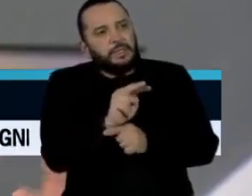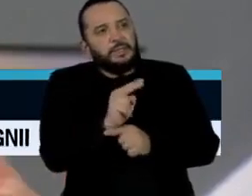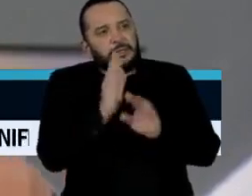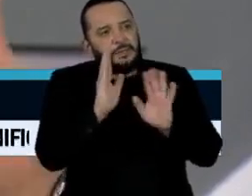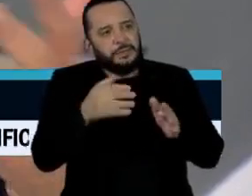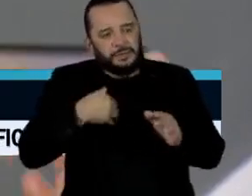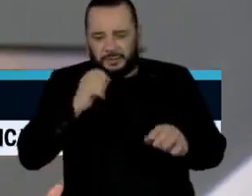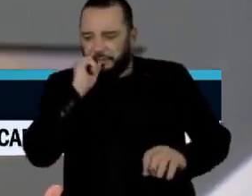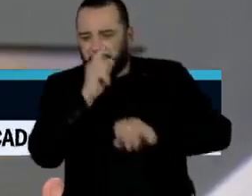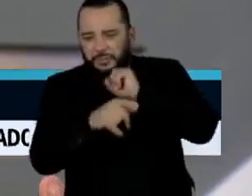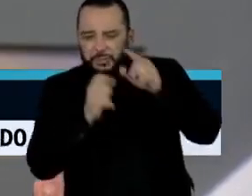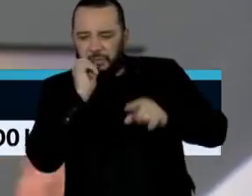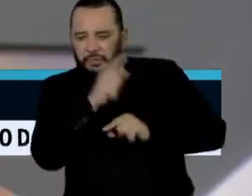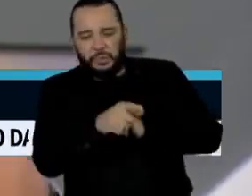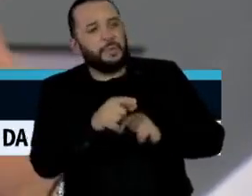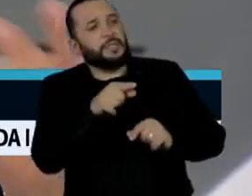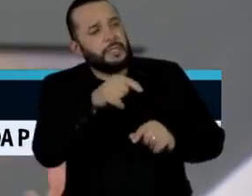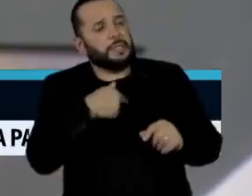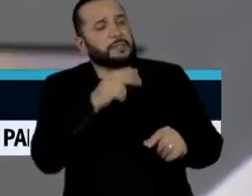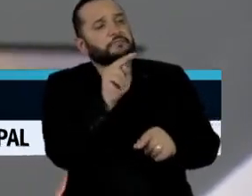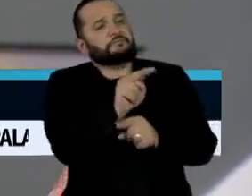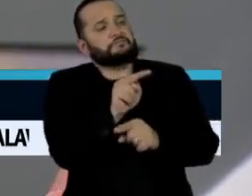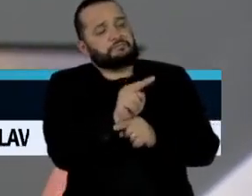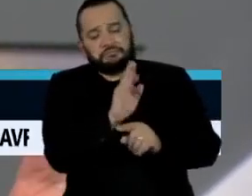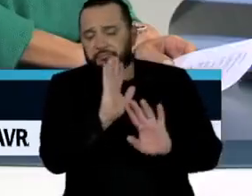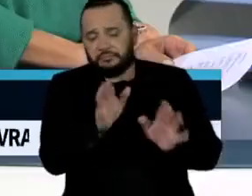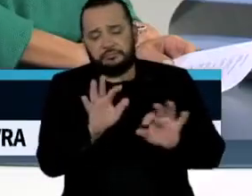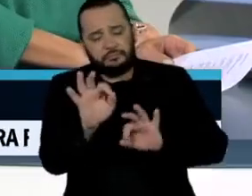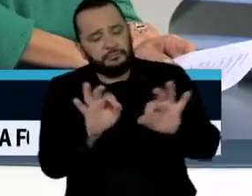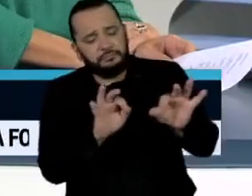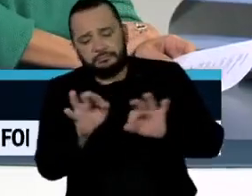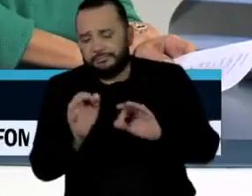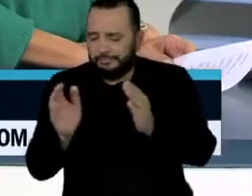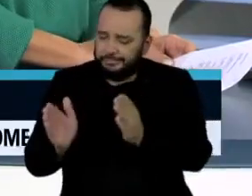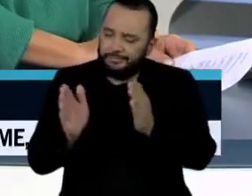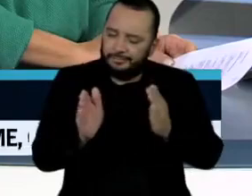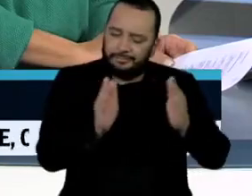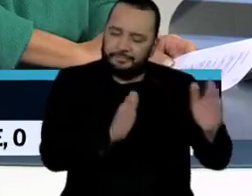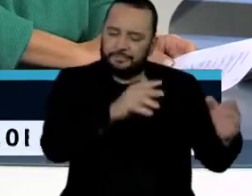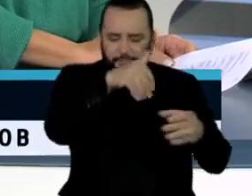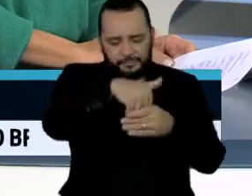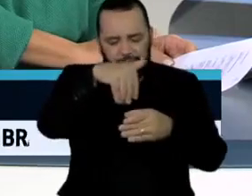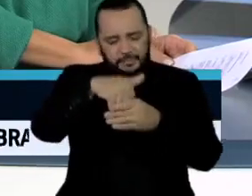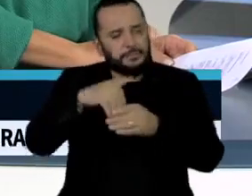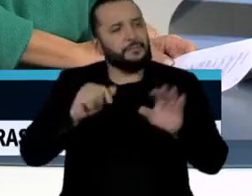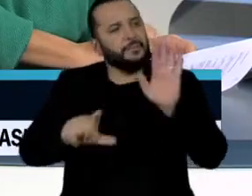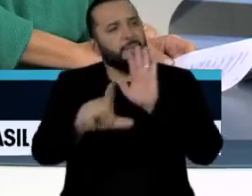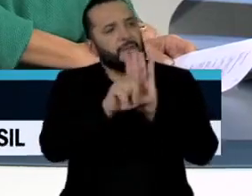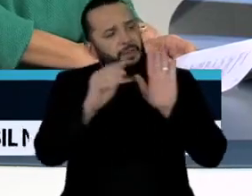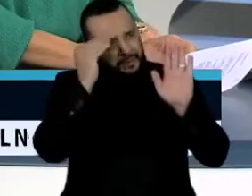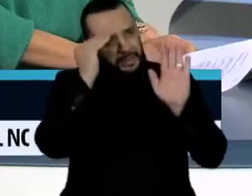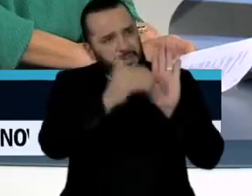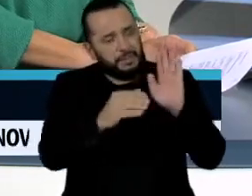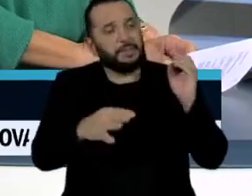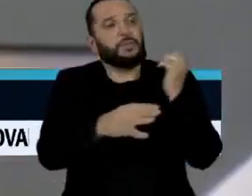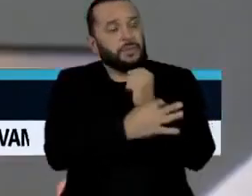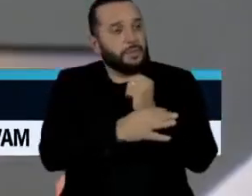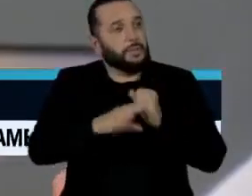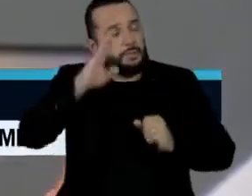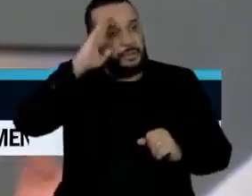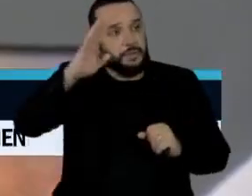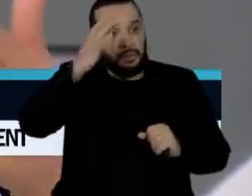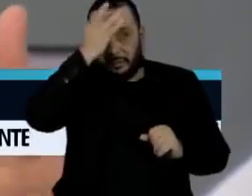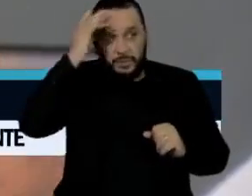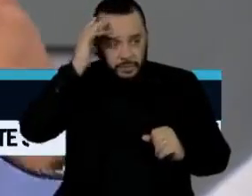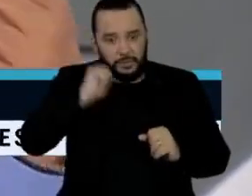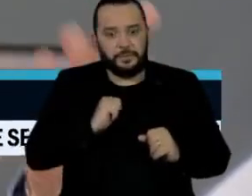principal atacar eu acho que é como eles estão fazendo conduzir o processo eleitoral dentro da lei da segurança privada ao eleitor